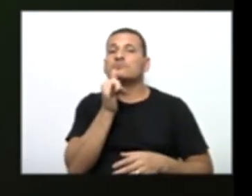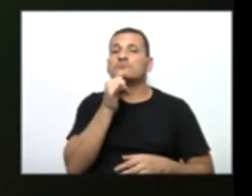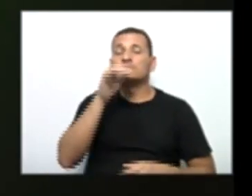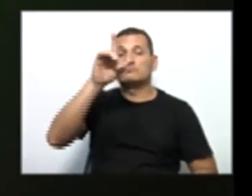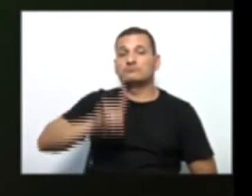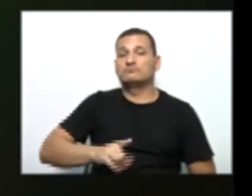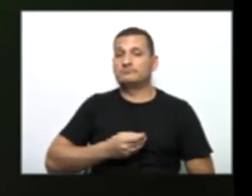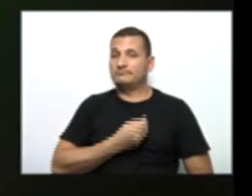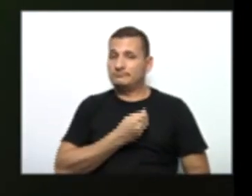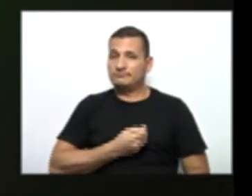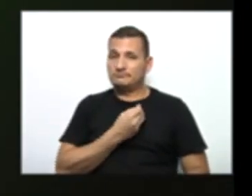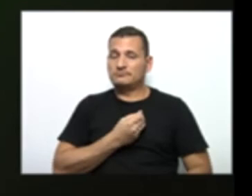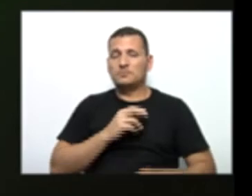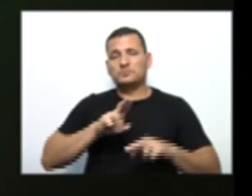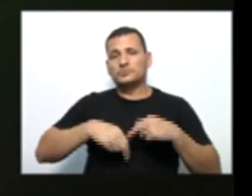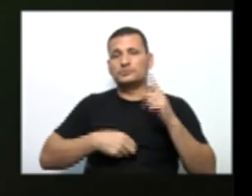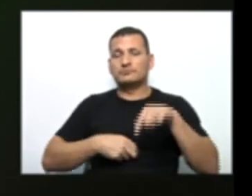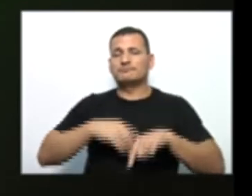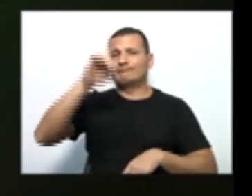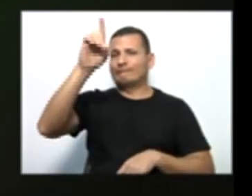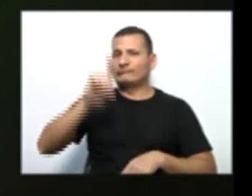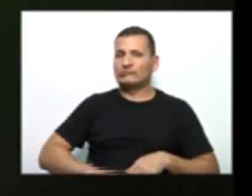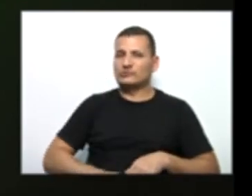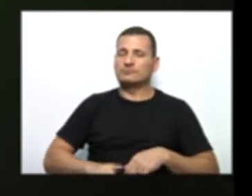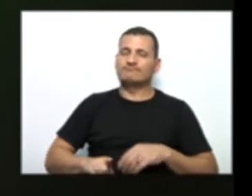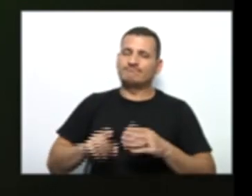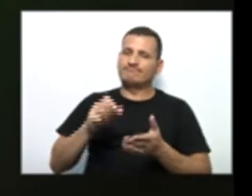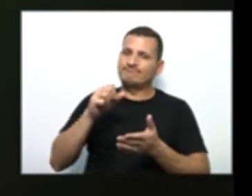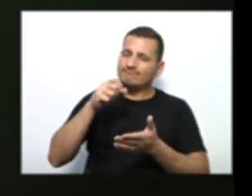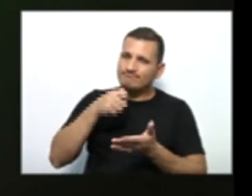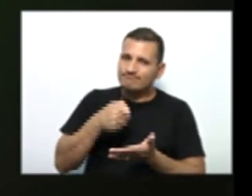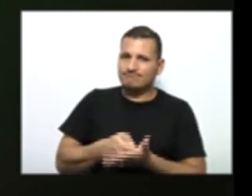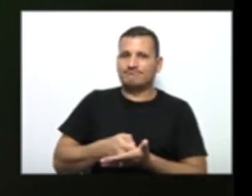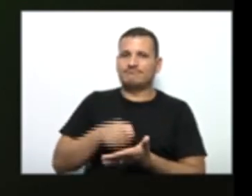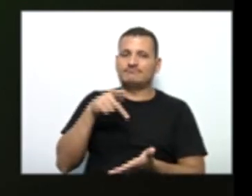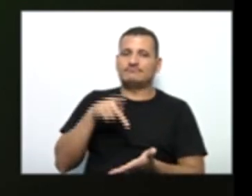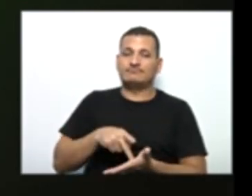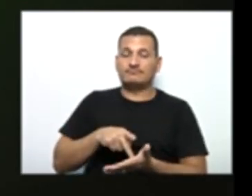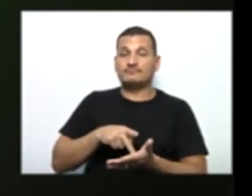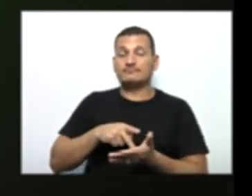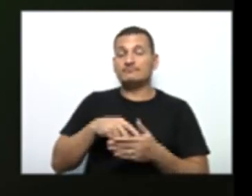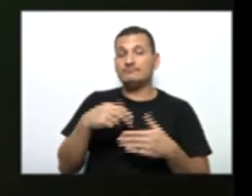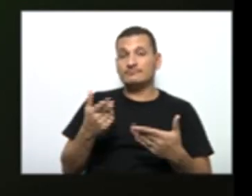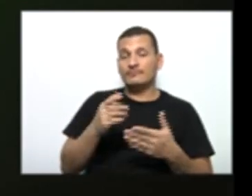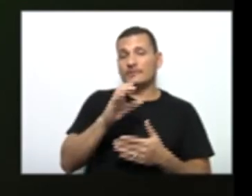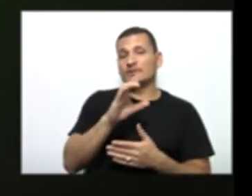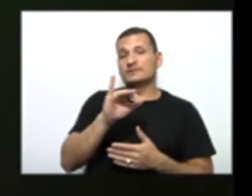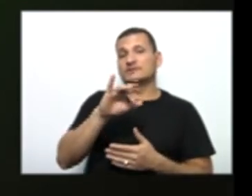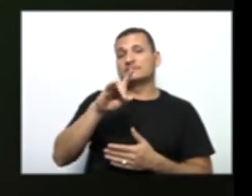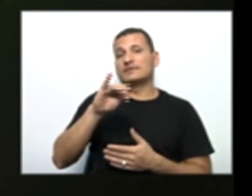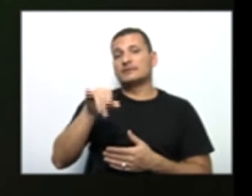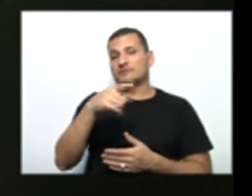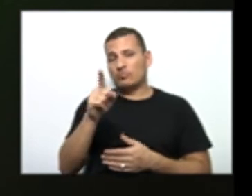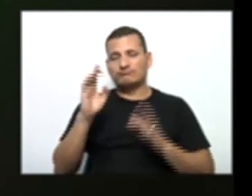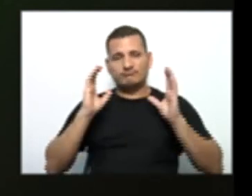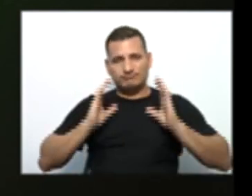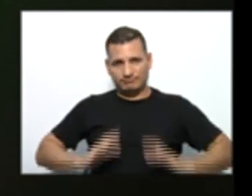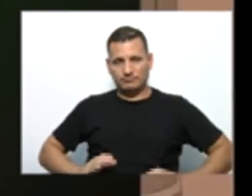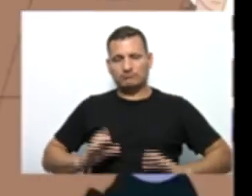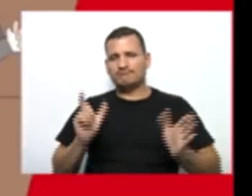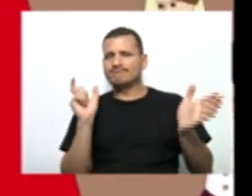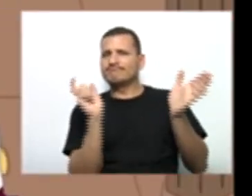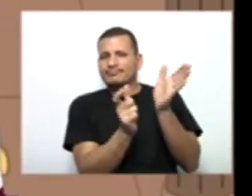Cidadão, produzida pelos revolucionários franceses. Nesse famoso documento são afirmados vários direitos das pessoas, direitos